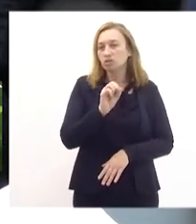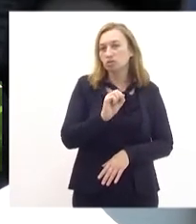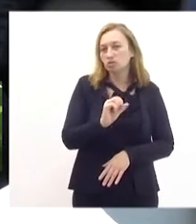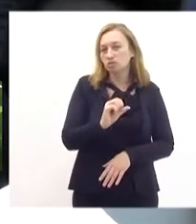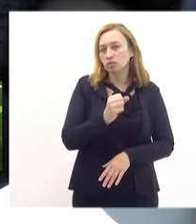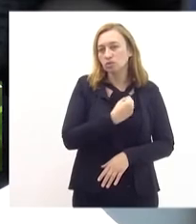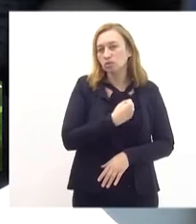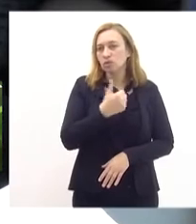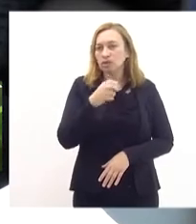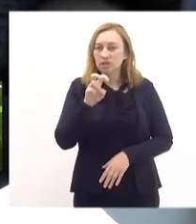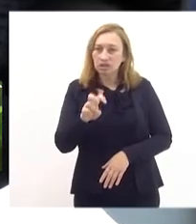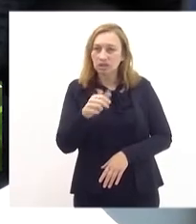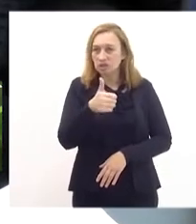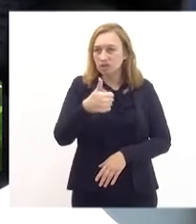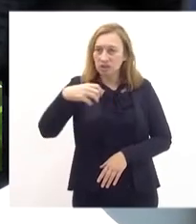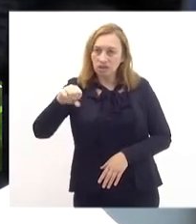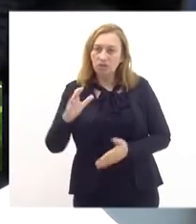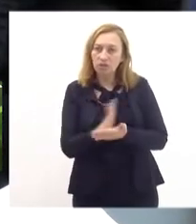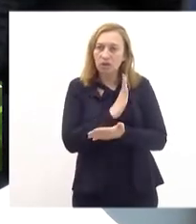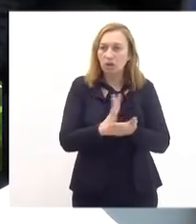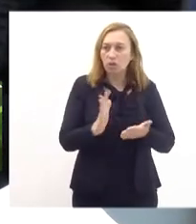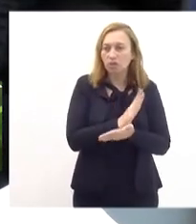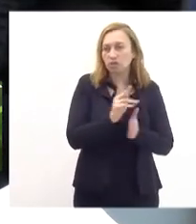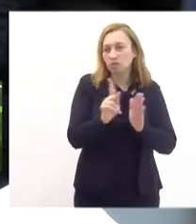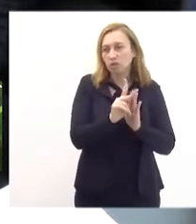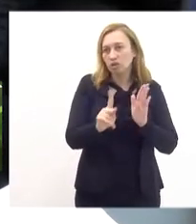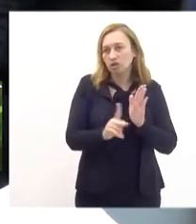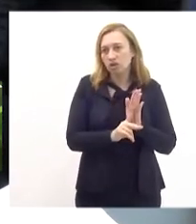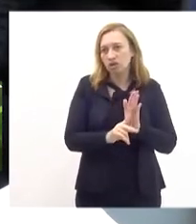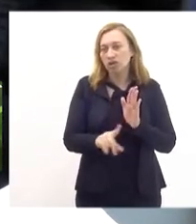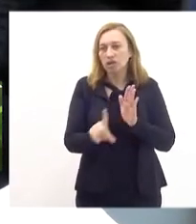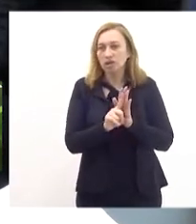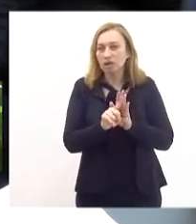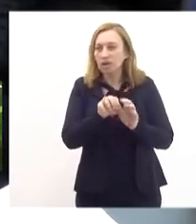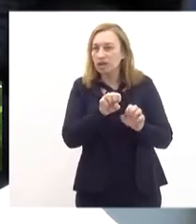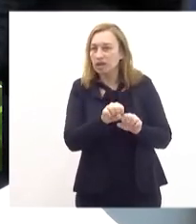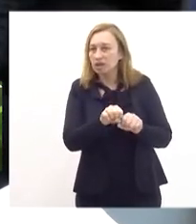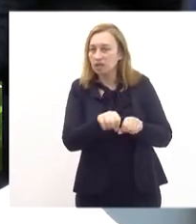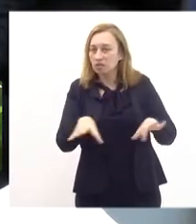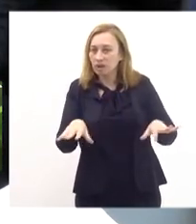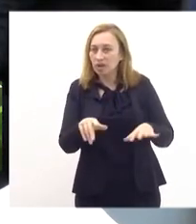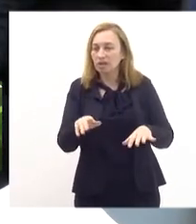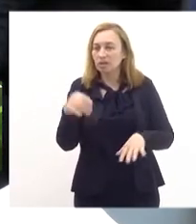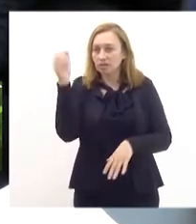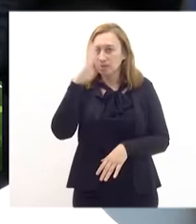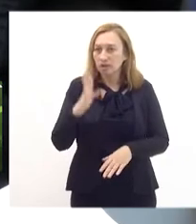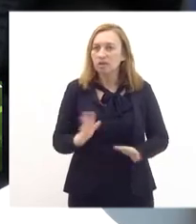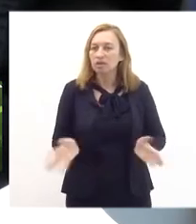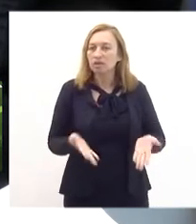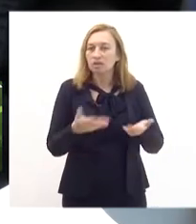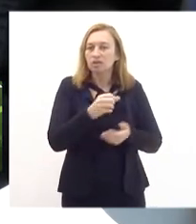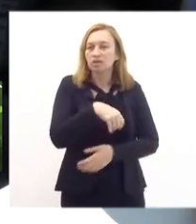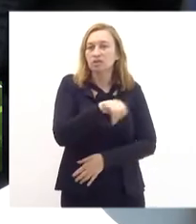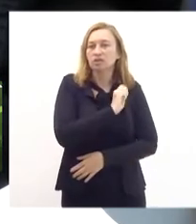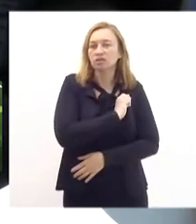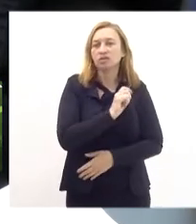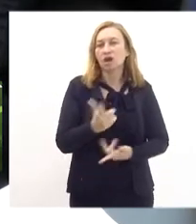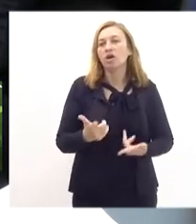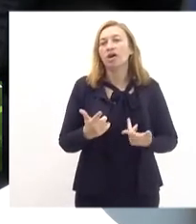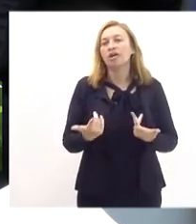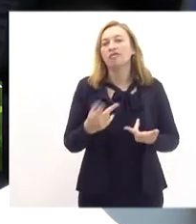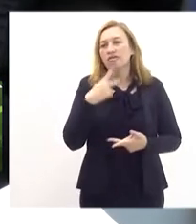de 19 e alguns projetos de lei pelo Brasil relacionados a essa questão dos incentivos fiscais, como é o